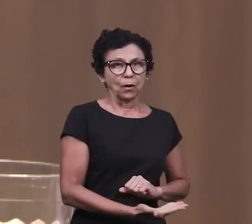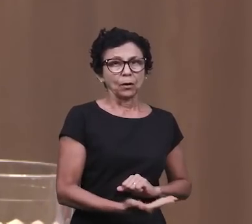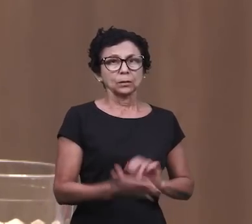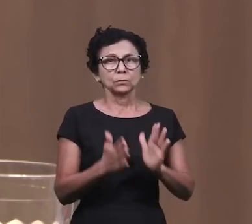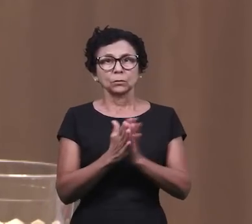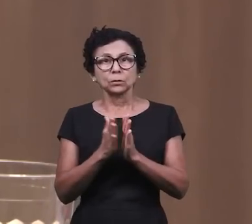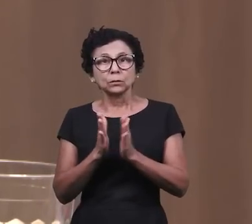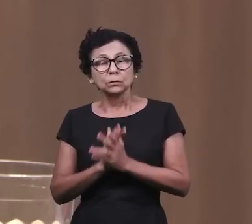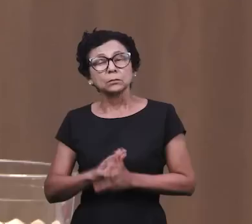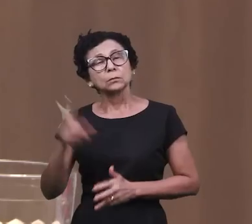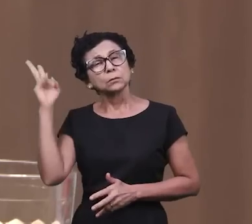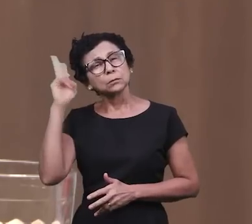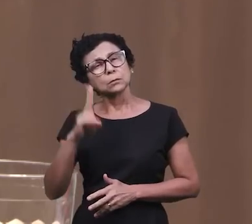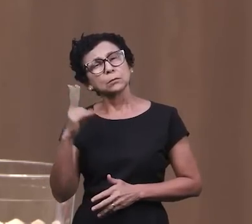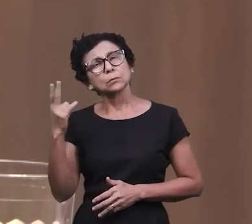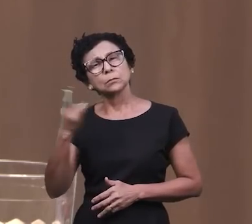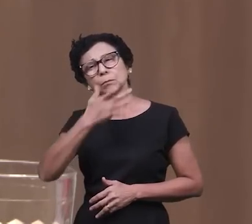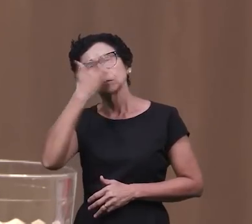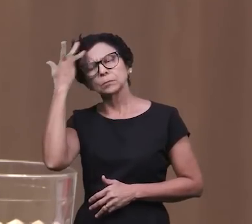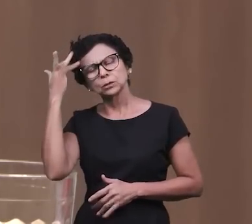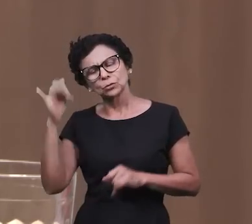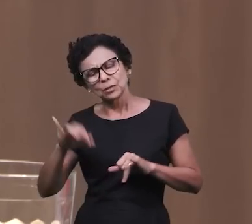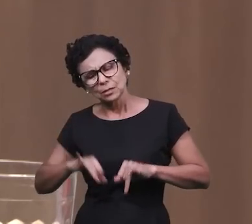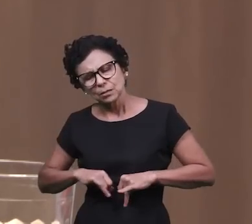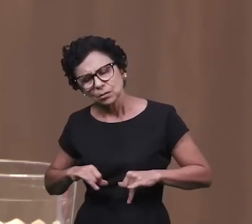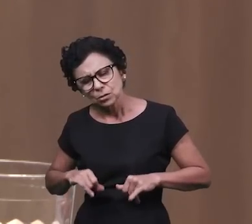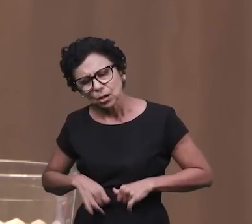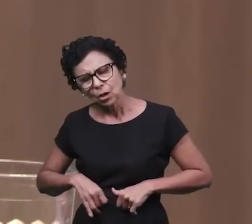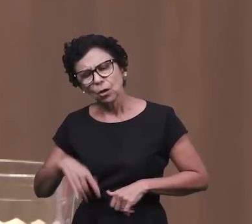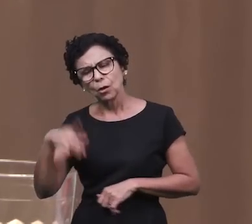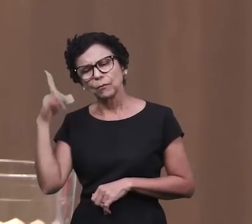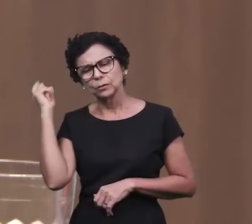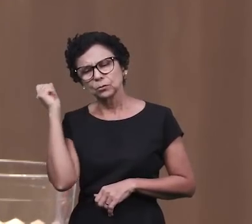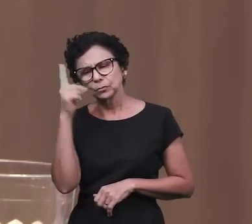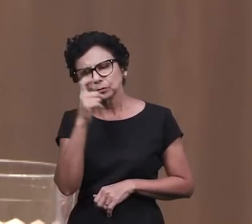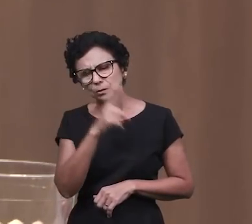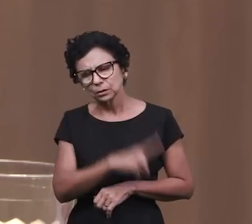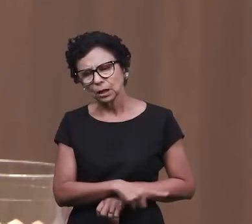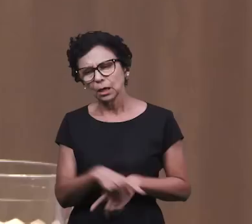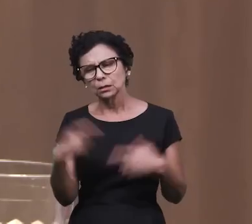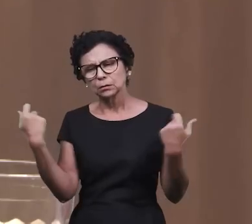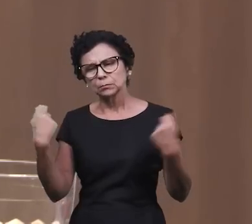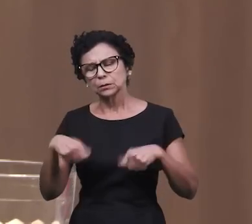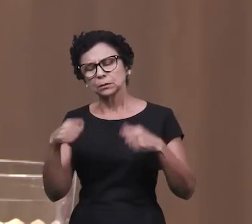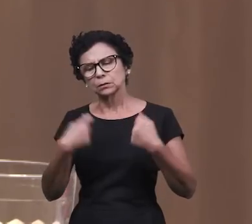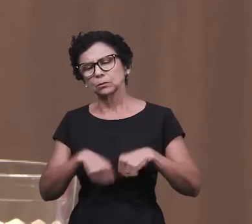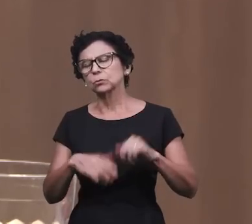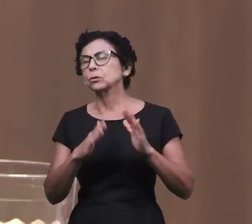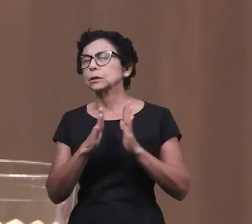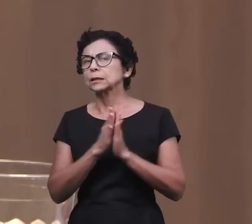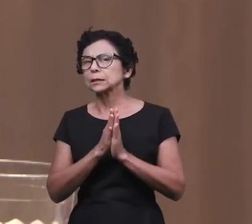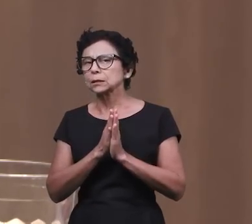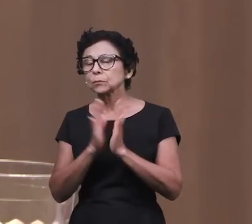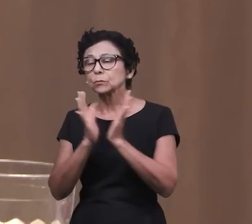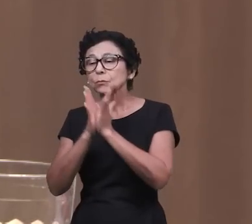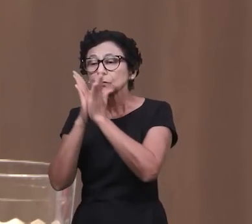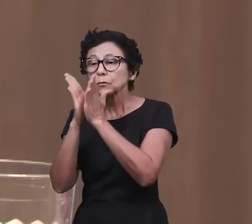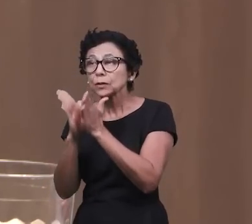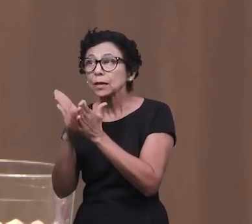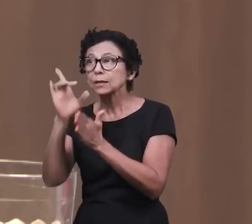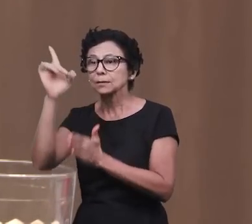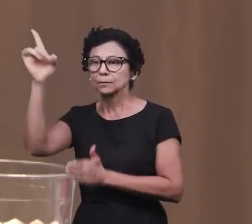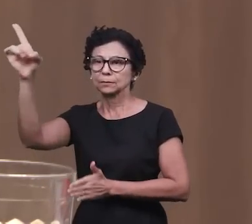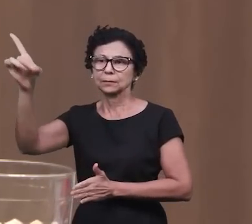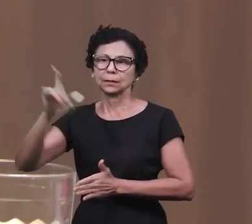irmãos sofridos, são irmãos que têm suas dificuldades, como nós também temos, mas que eles precisam da nossa intercessão, porque são fiéis